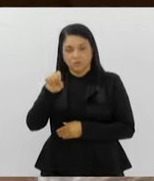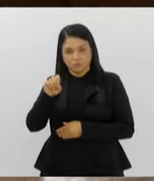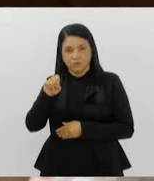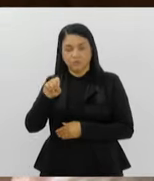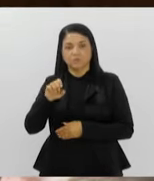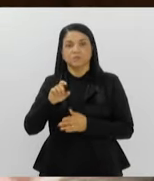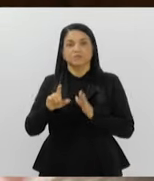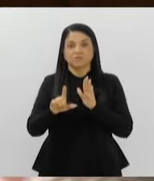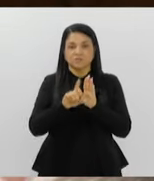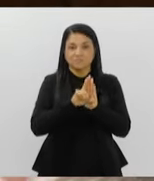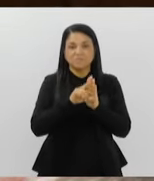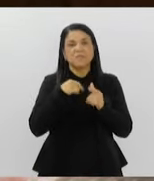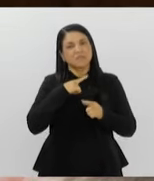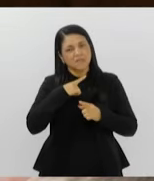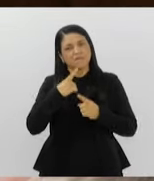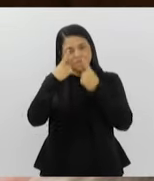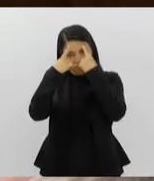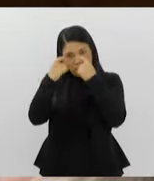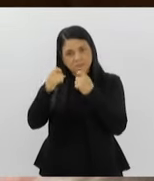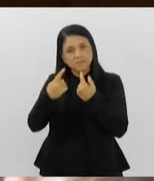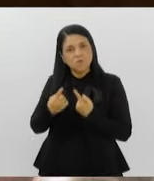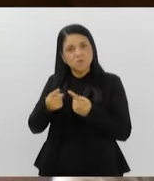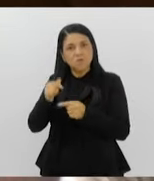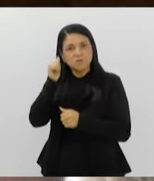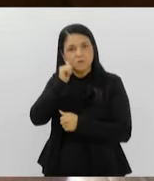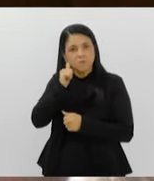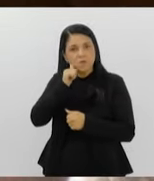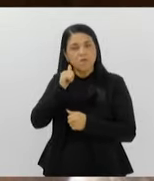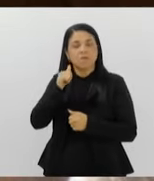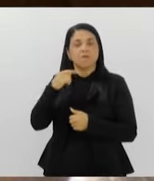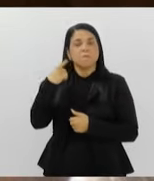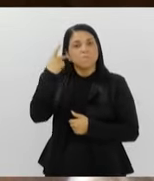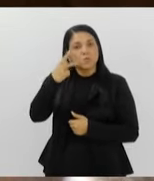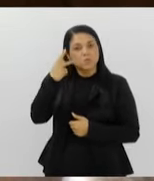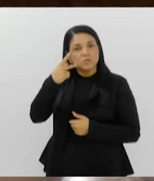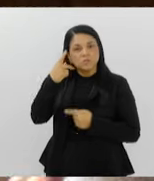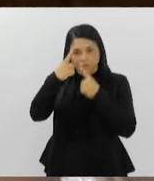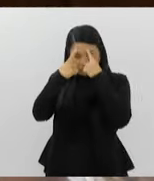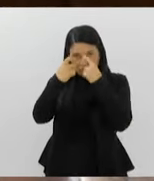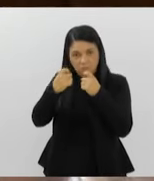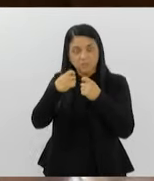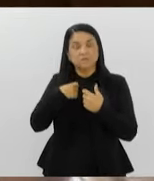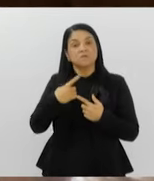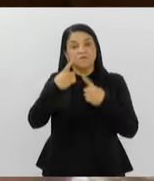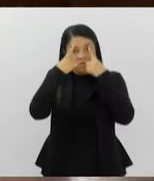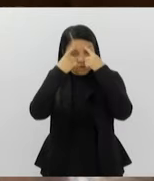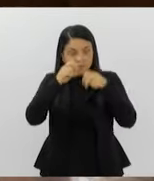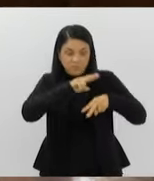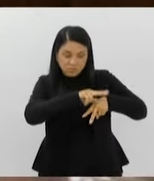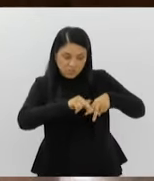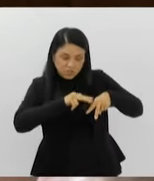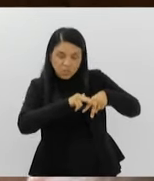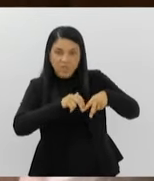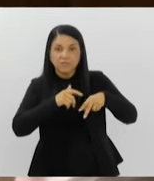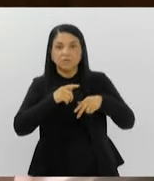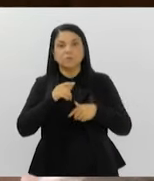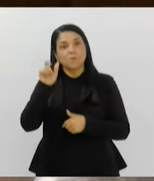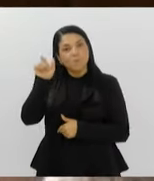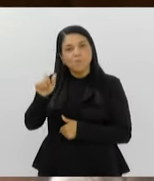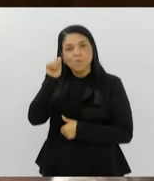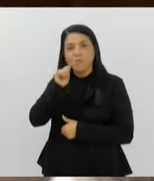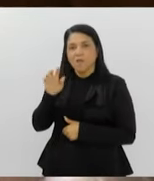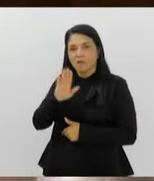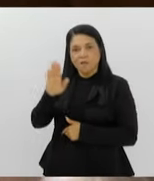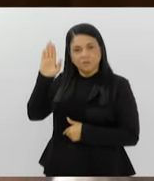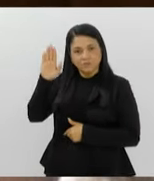sofrem violência, né? Violência política já, e violência de gênero, quando são candidatas. A